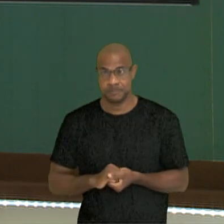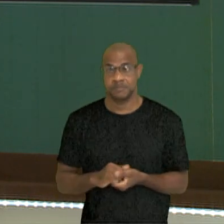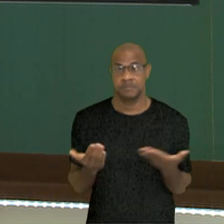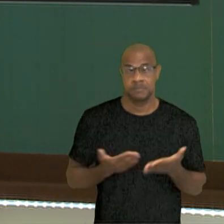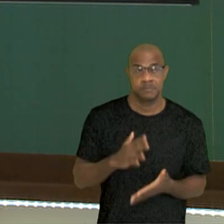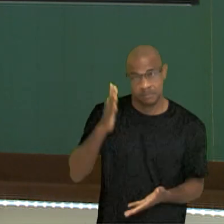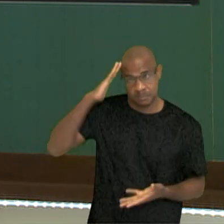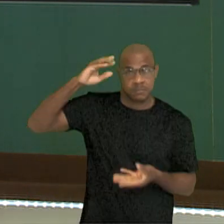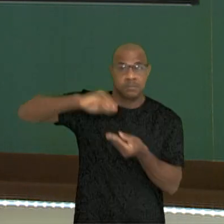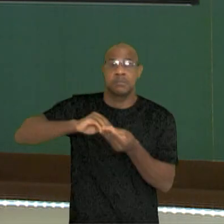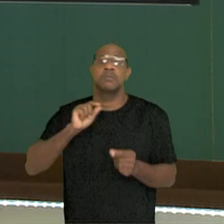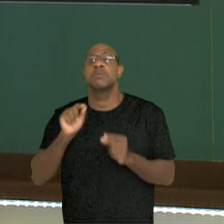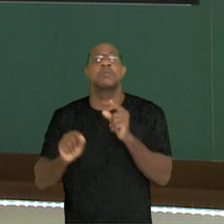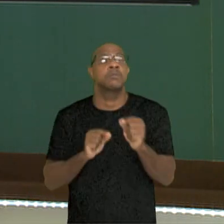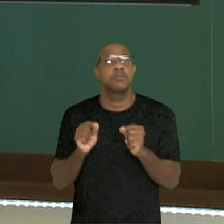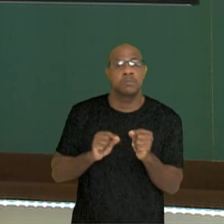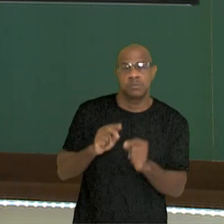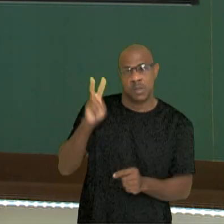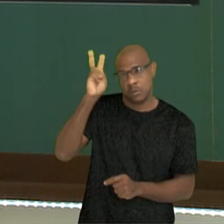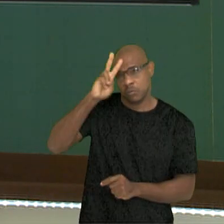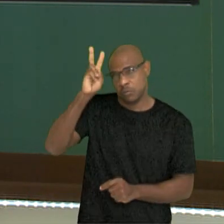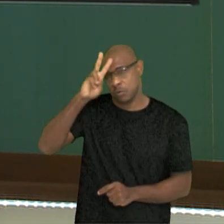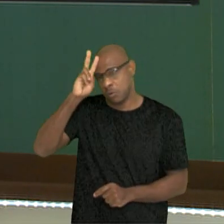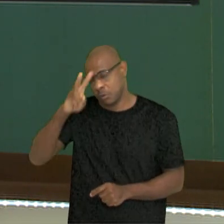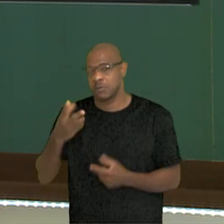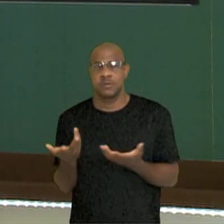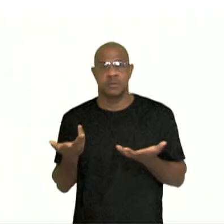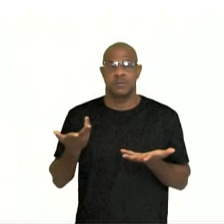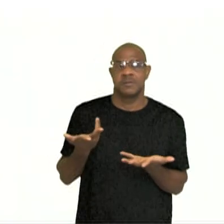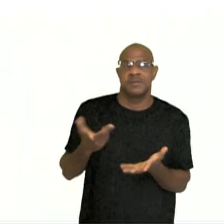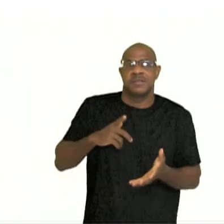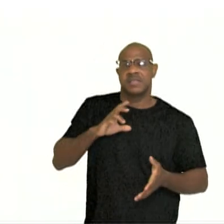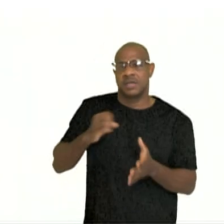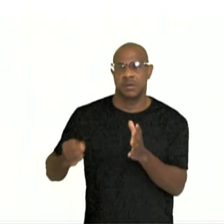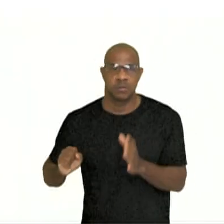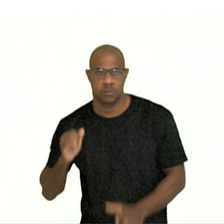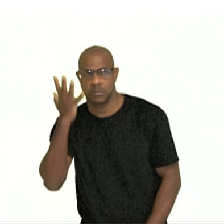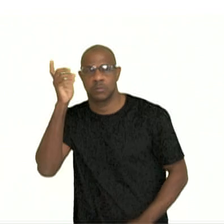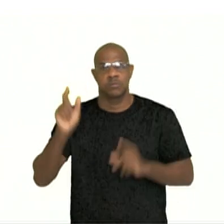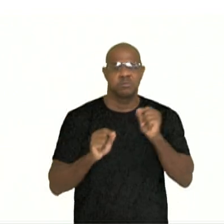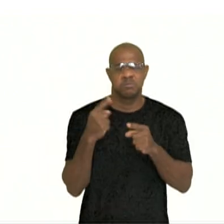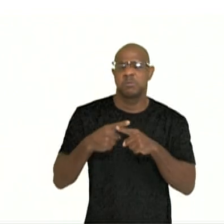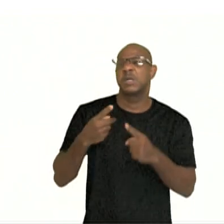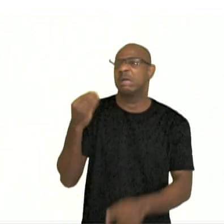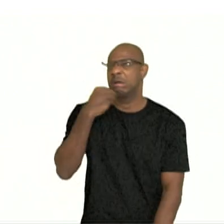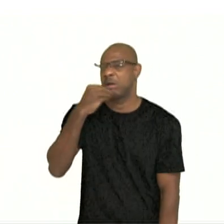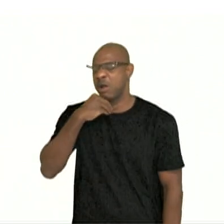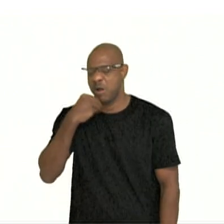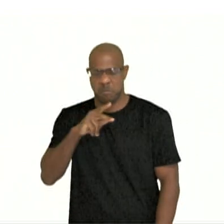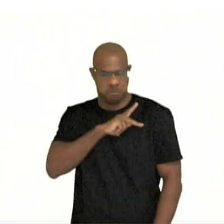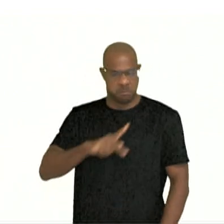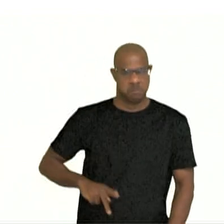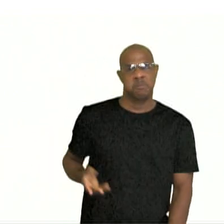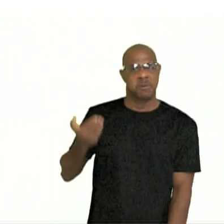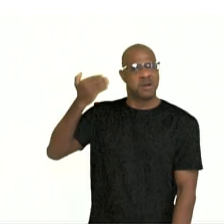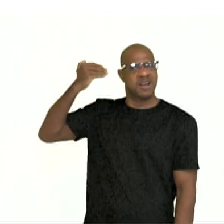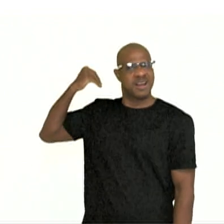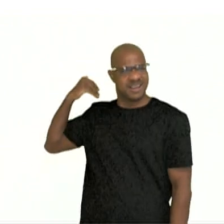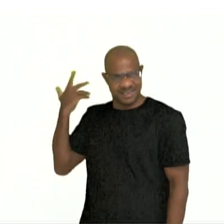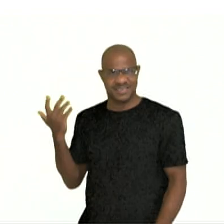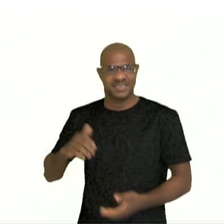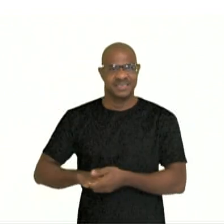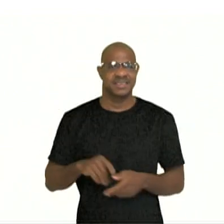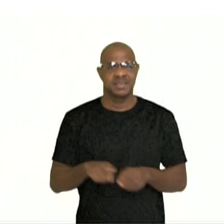o nosso objetivo é entender os processos históricos que levaram ao enfraquecimento da República e à